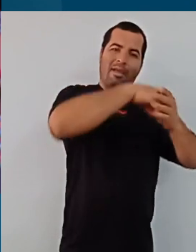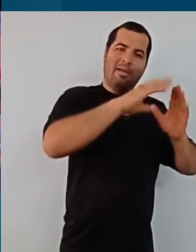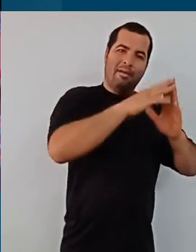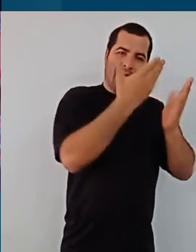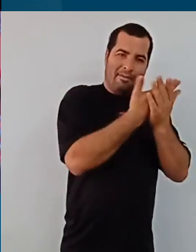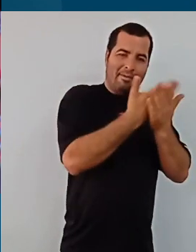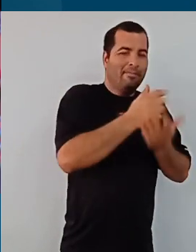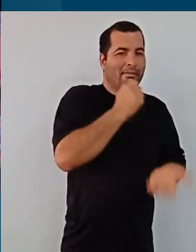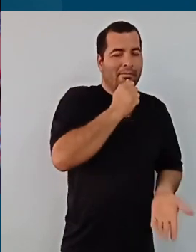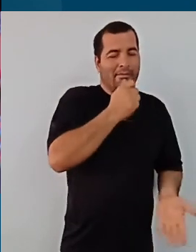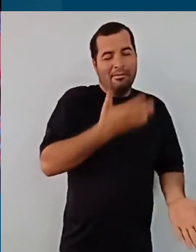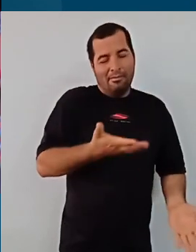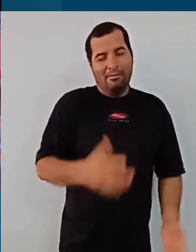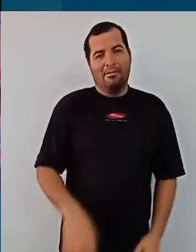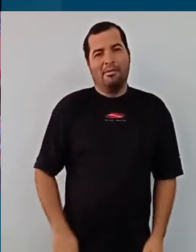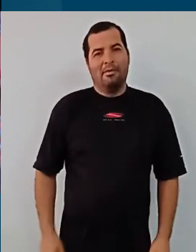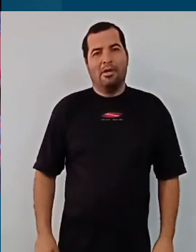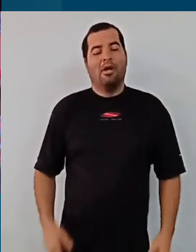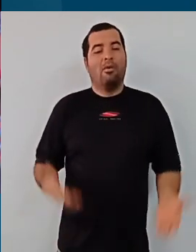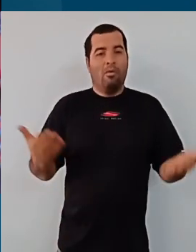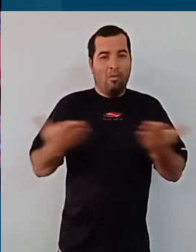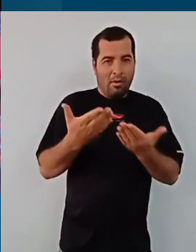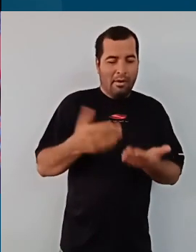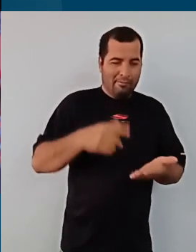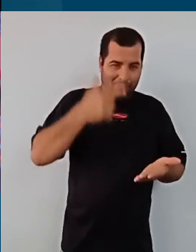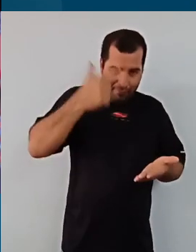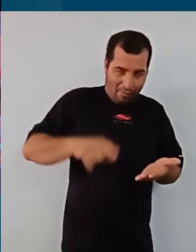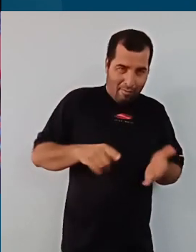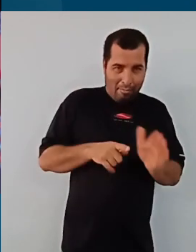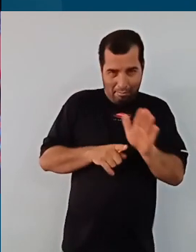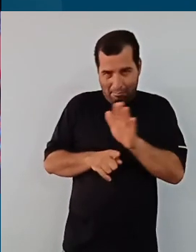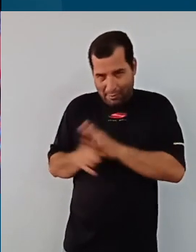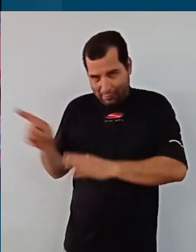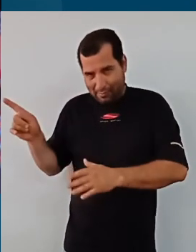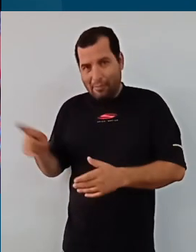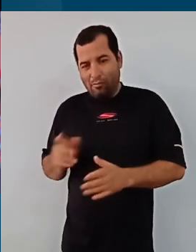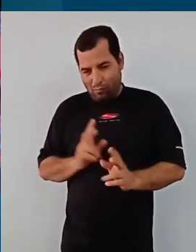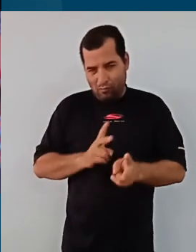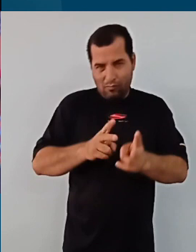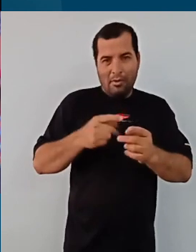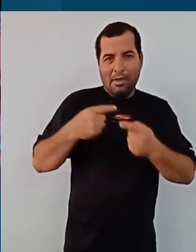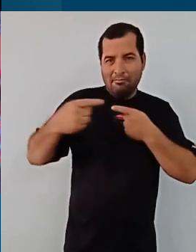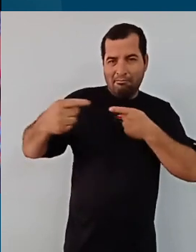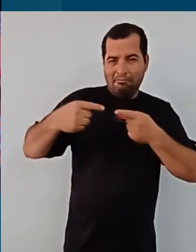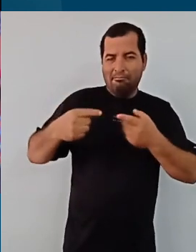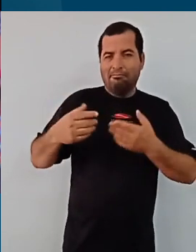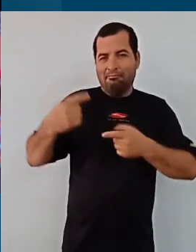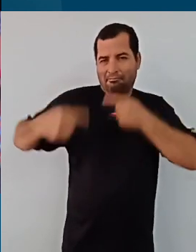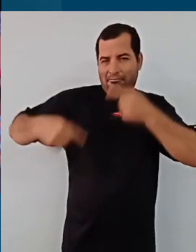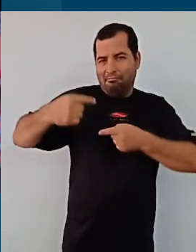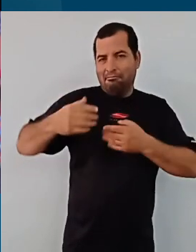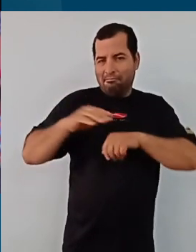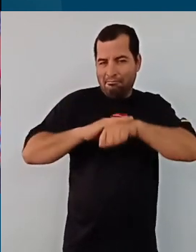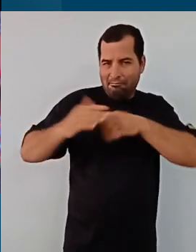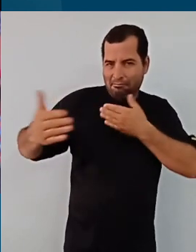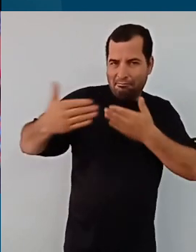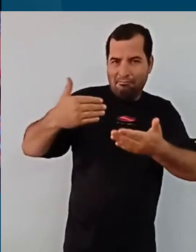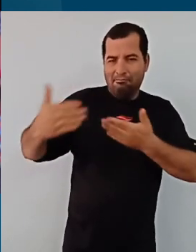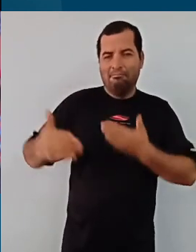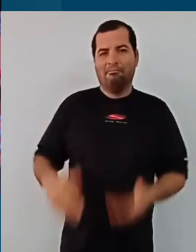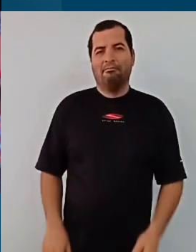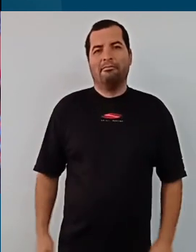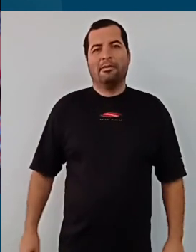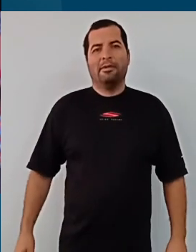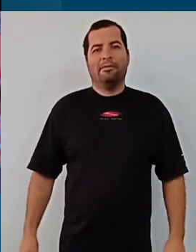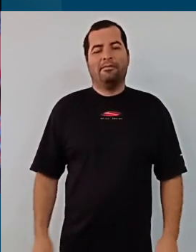né. Bom, então agora vou voltar aqui para as perguntas para a gente continuar a discussão. Ainda nessa ideia, né,